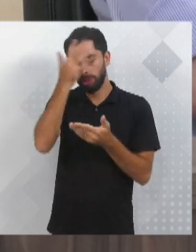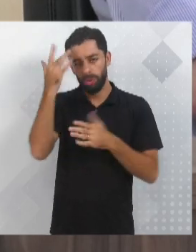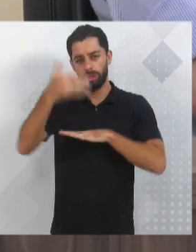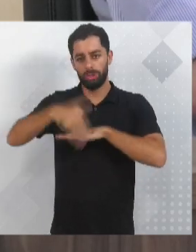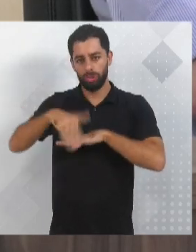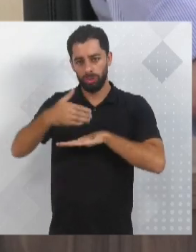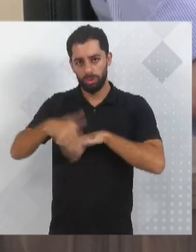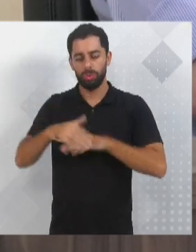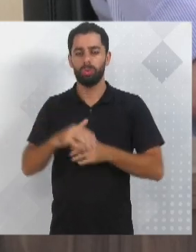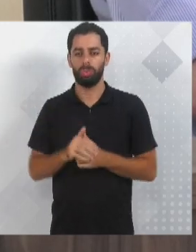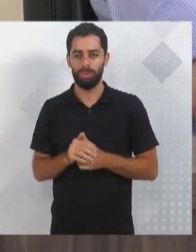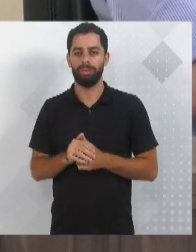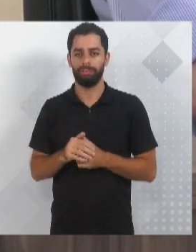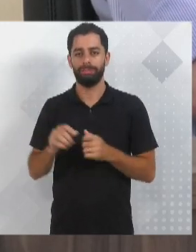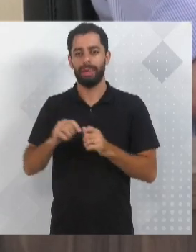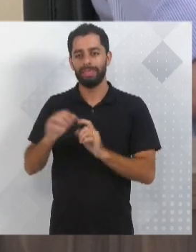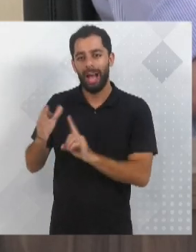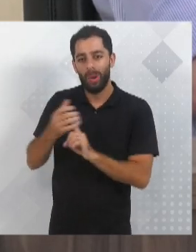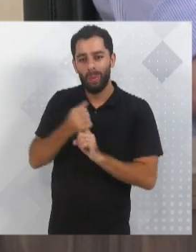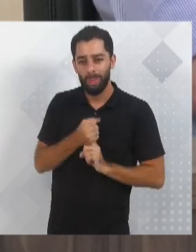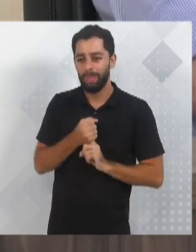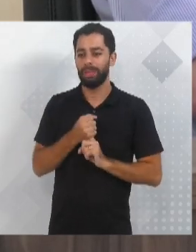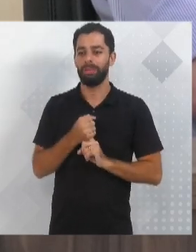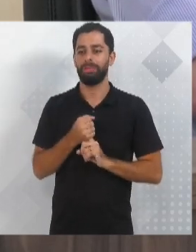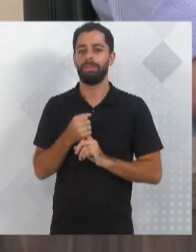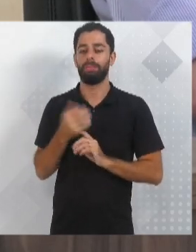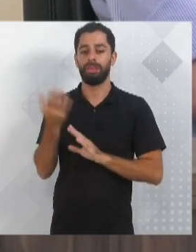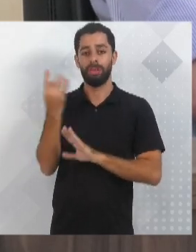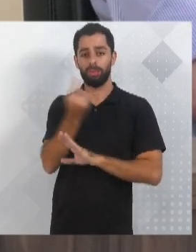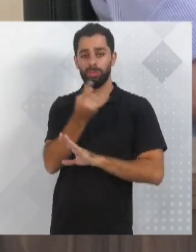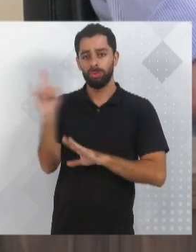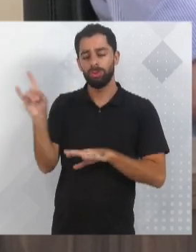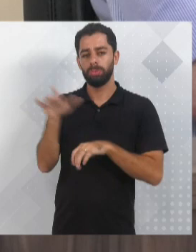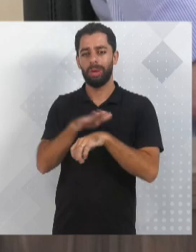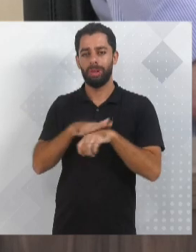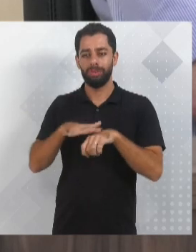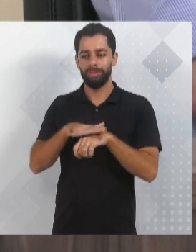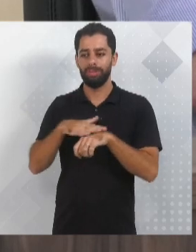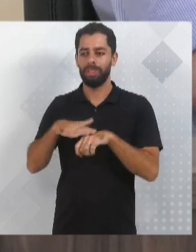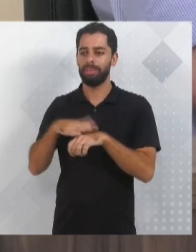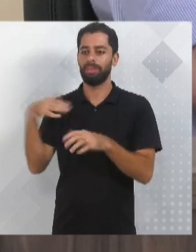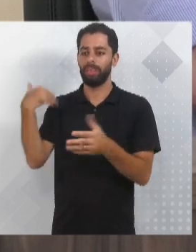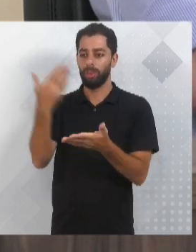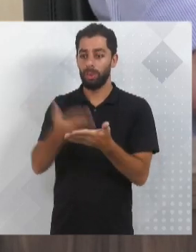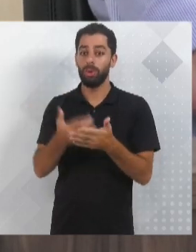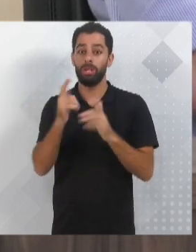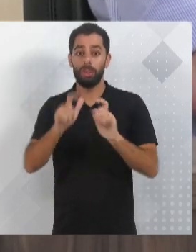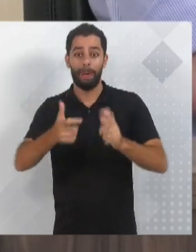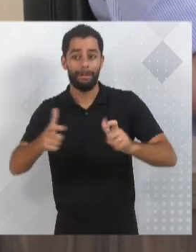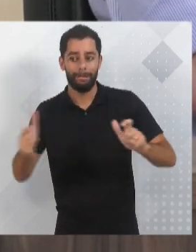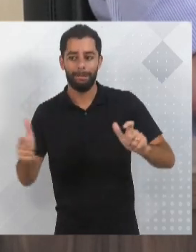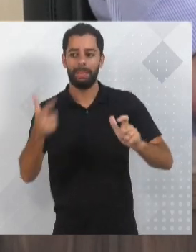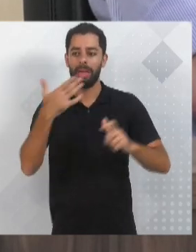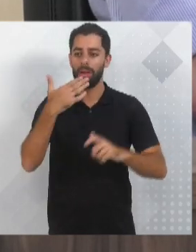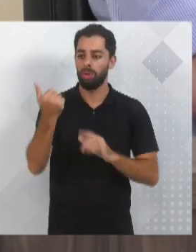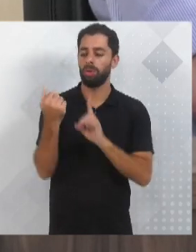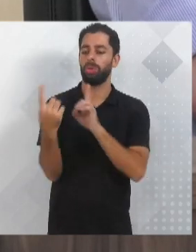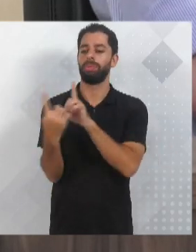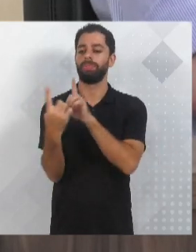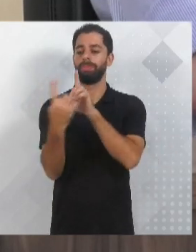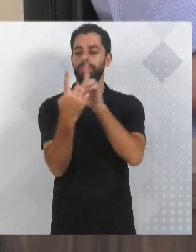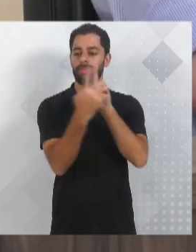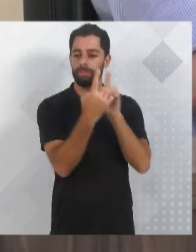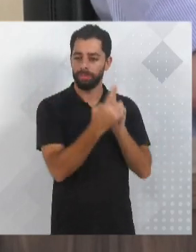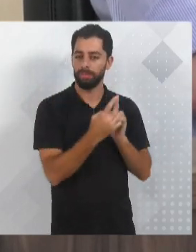Então, desde a nossa última conversa, né, vereador Bruno, a gente aí ampliou, inclusive, o nosso atendimento